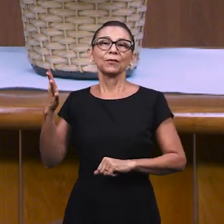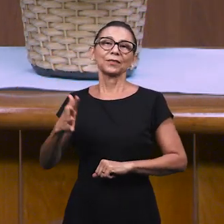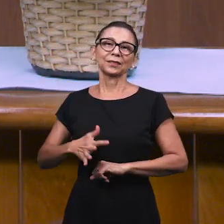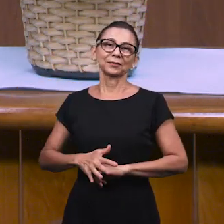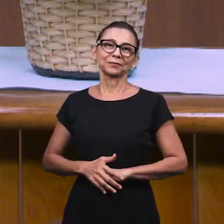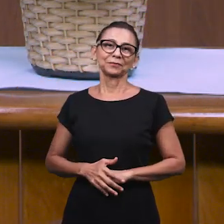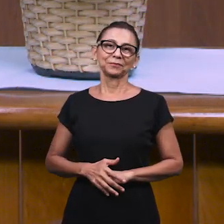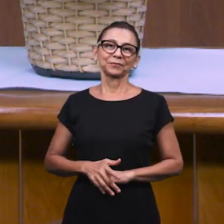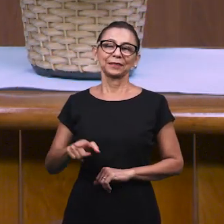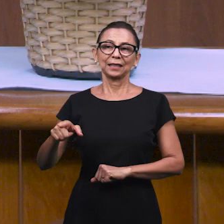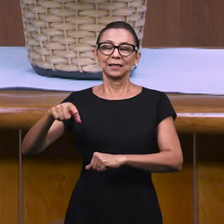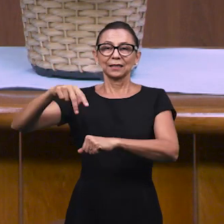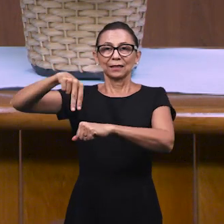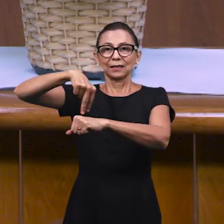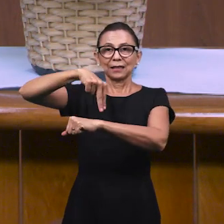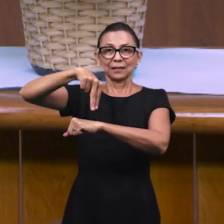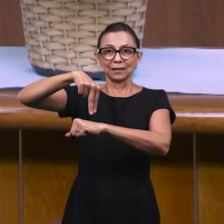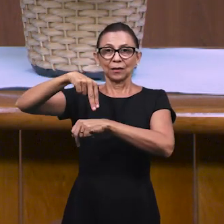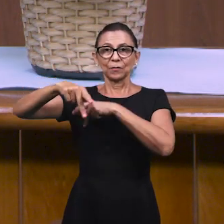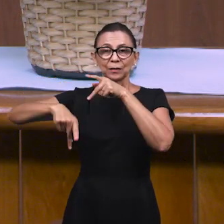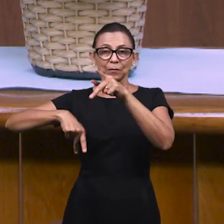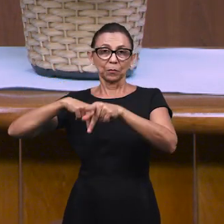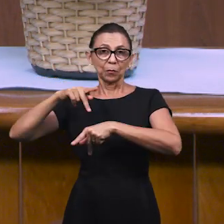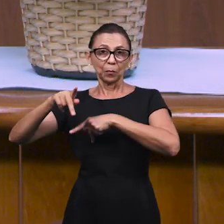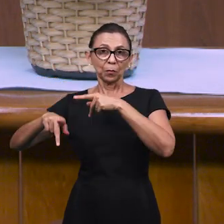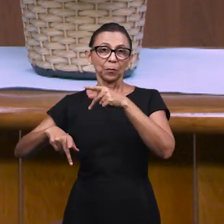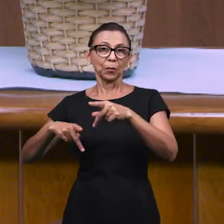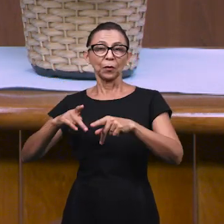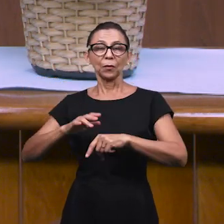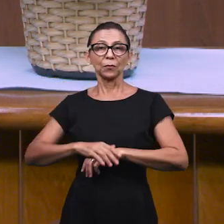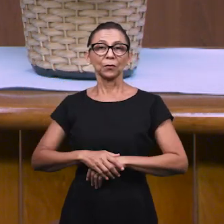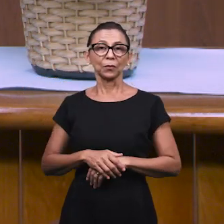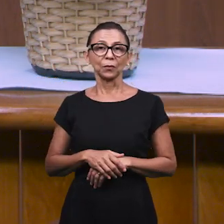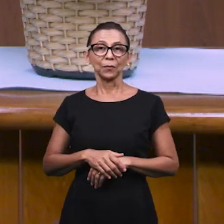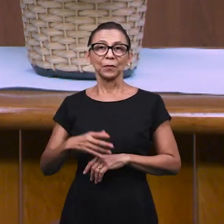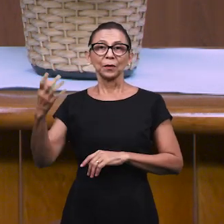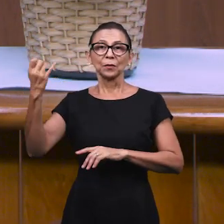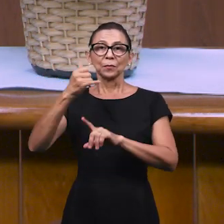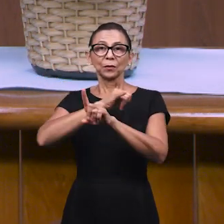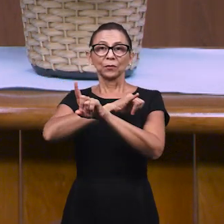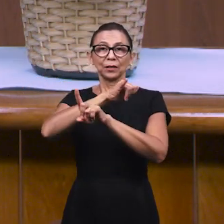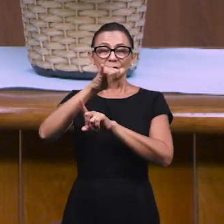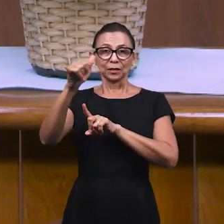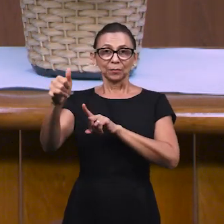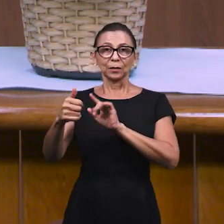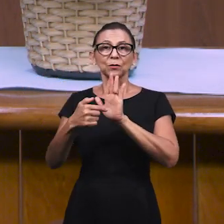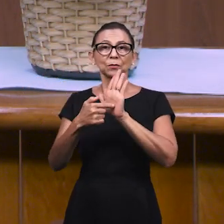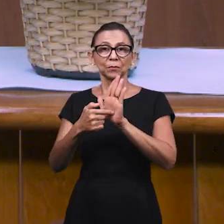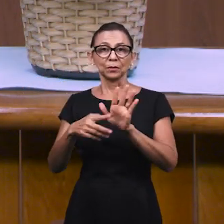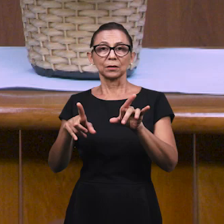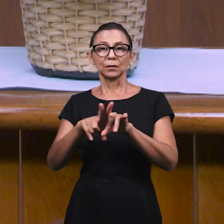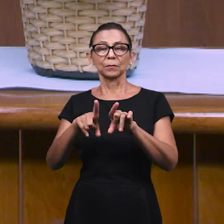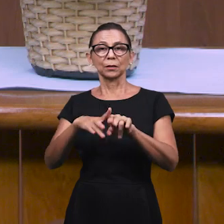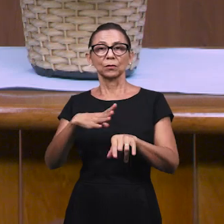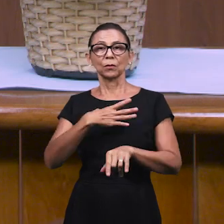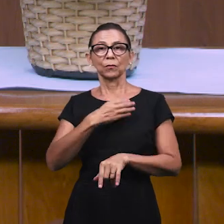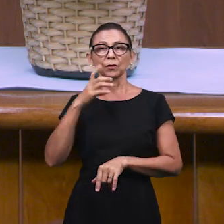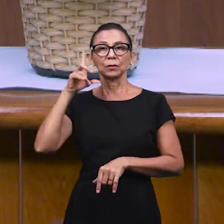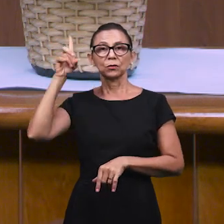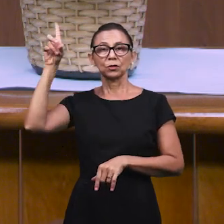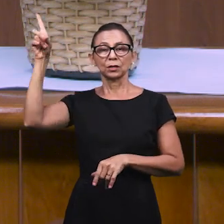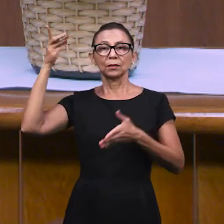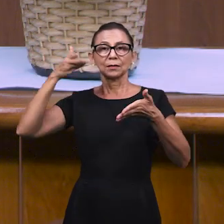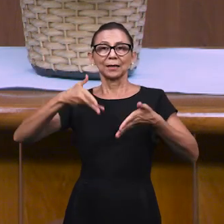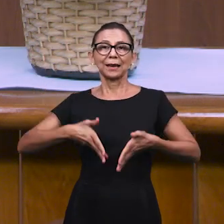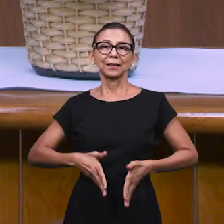nação. E essa nação ali, profeticamente, estaria ali onde nasceria o Filho de Deus, onde derramaria o seu